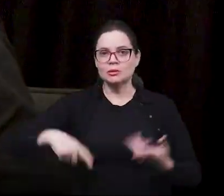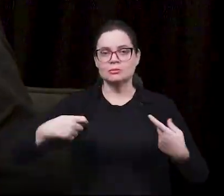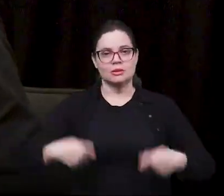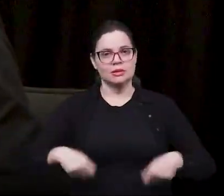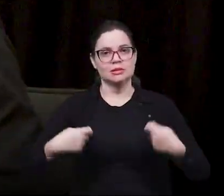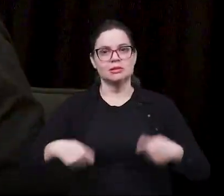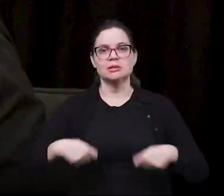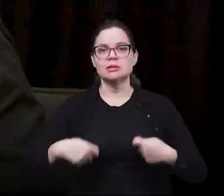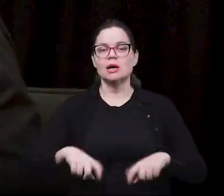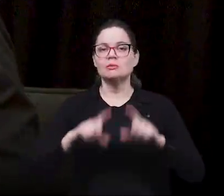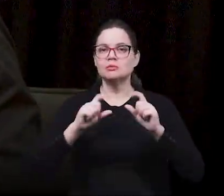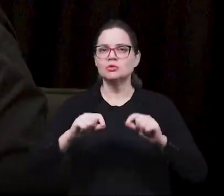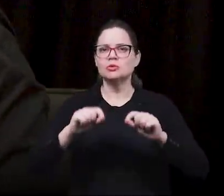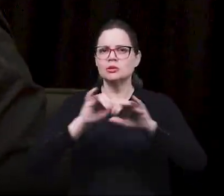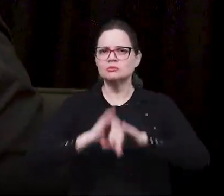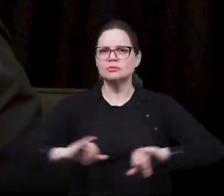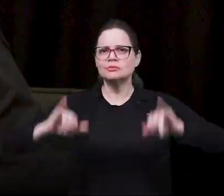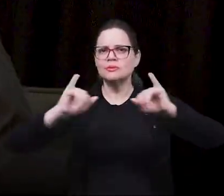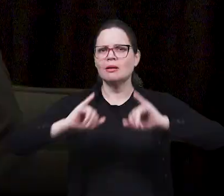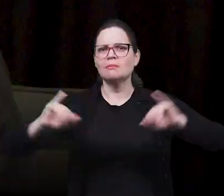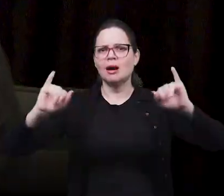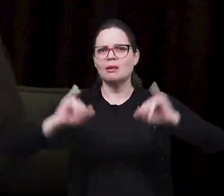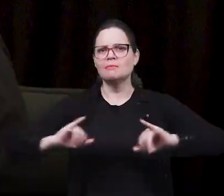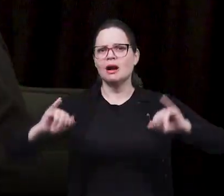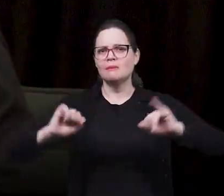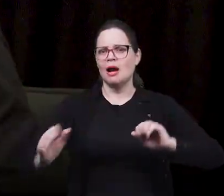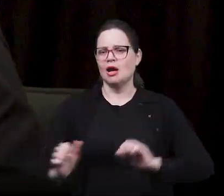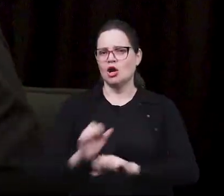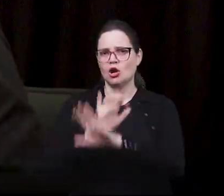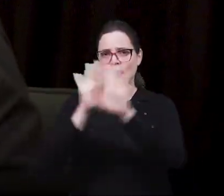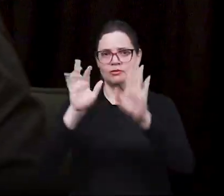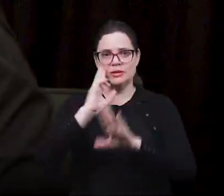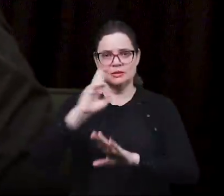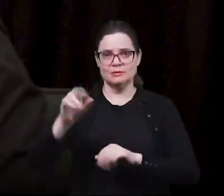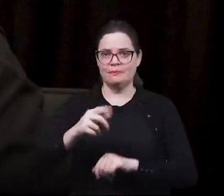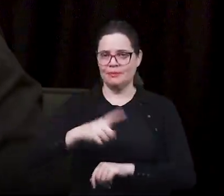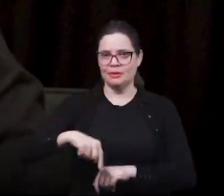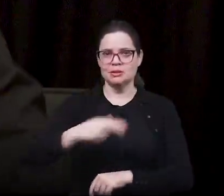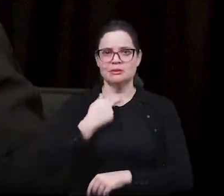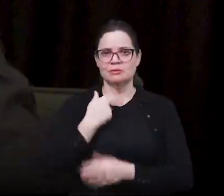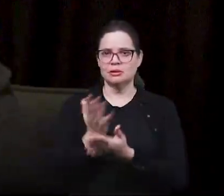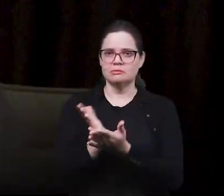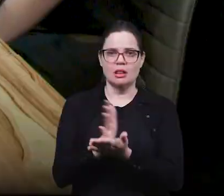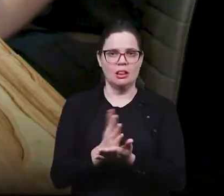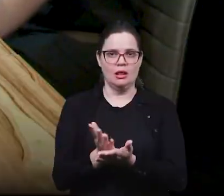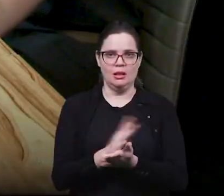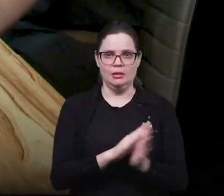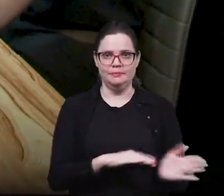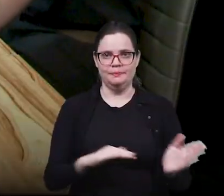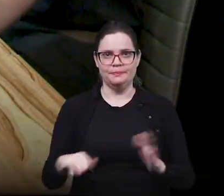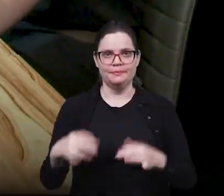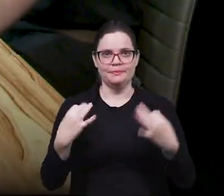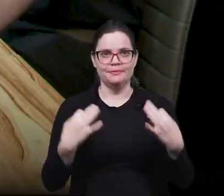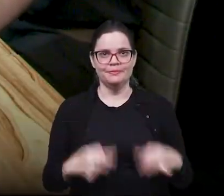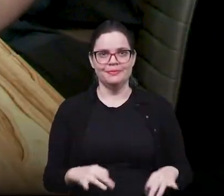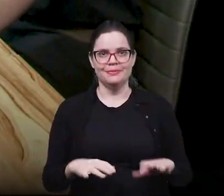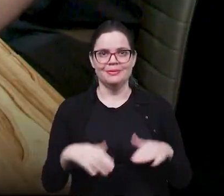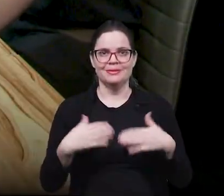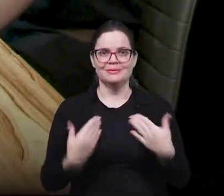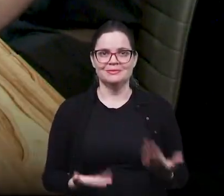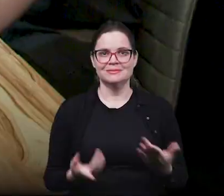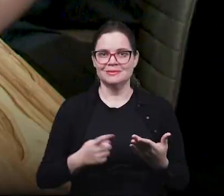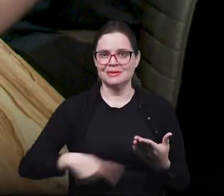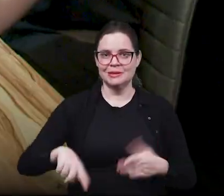falar com uma língua que glorifica a Deus. E nisso nós não podemos estar mornos. Exatamente. Jovens, que